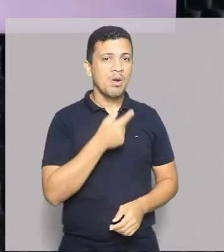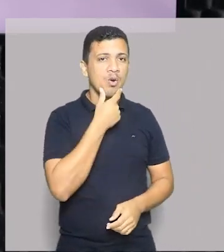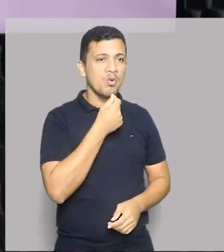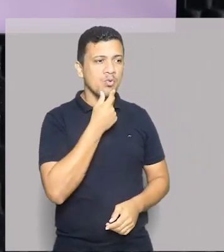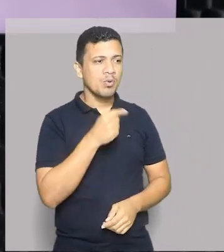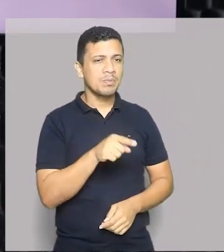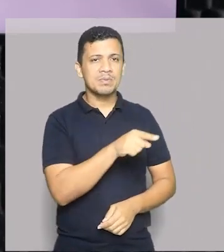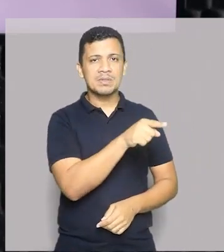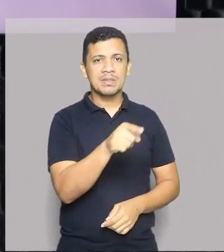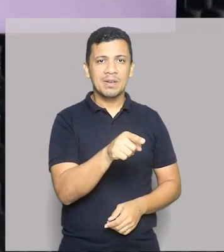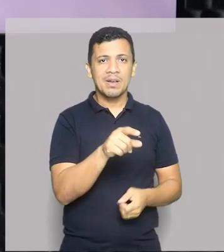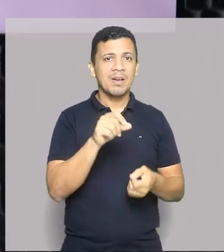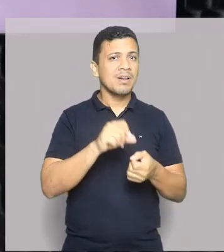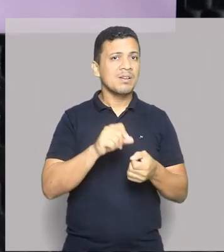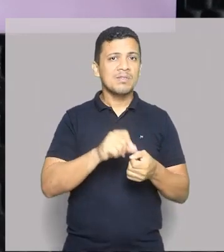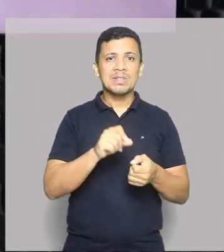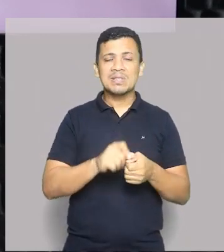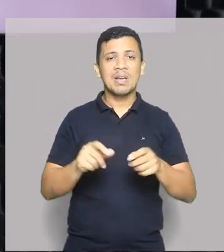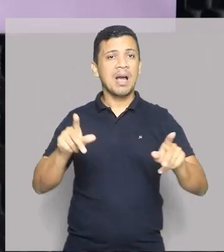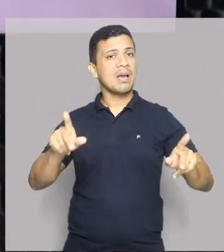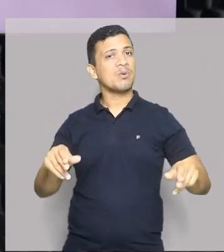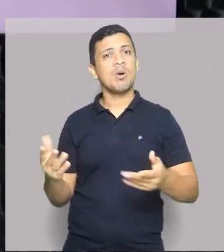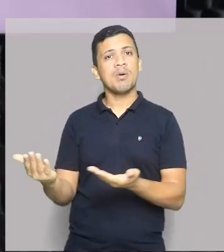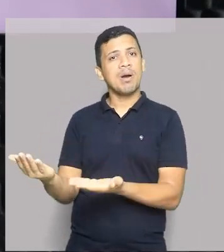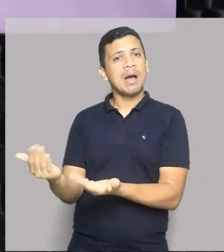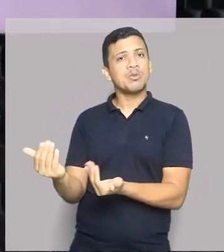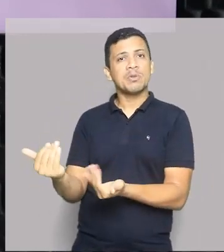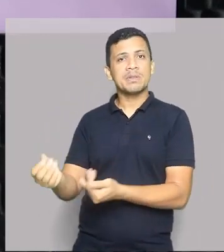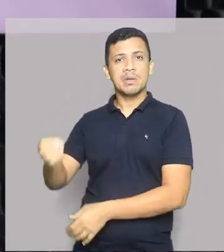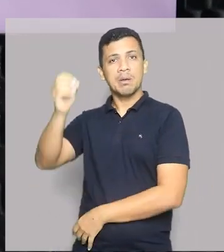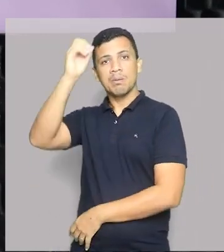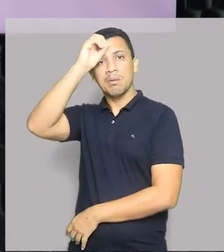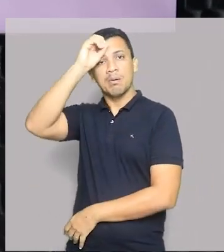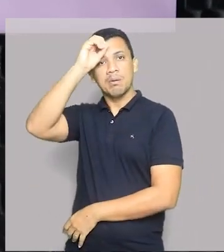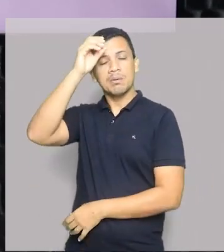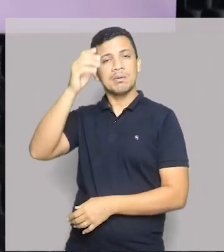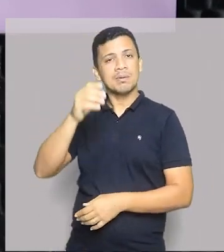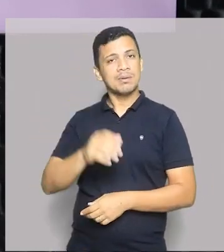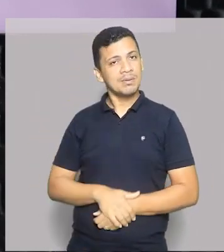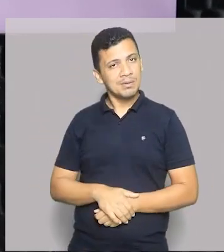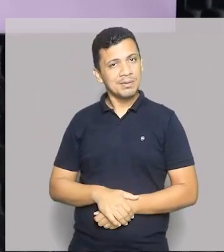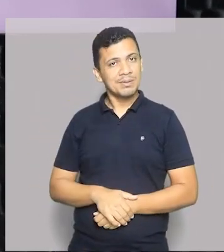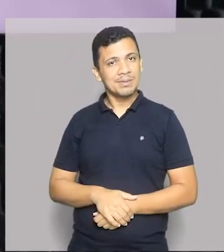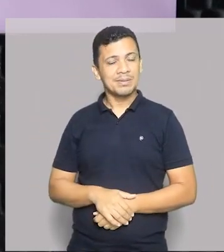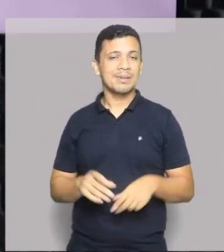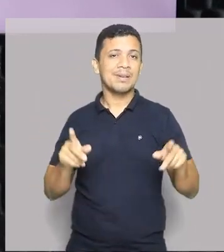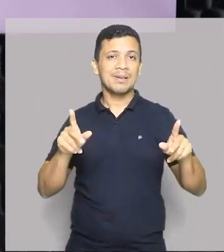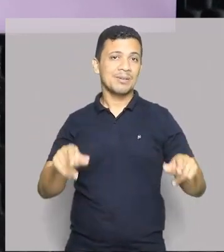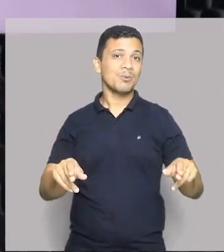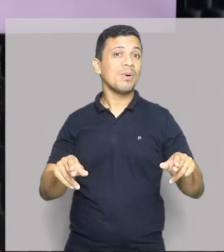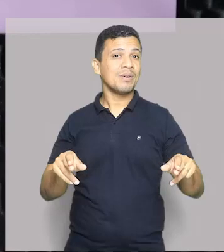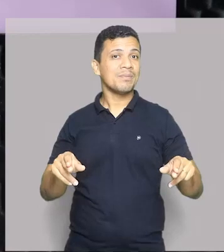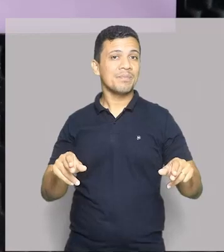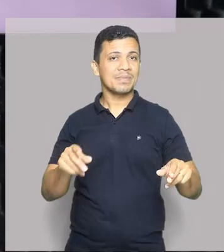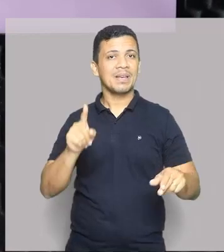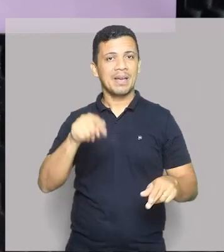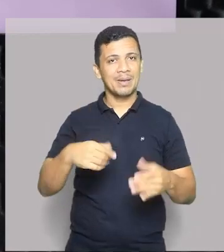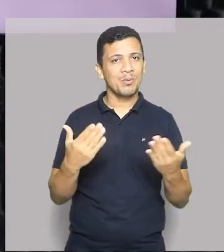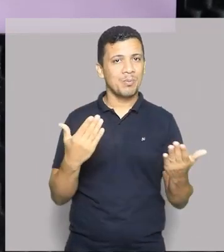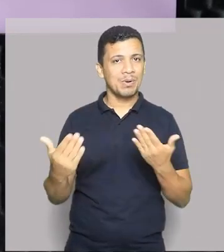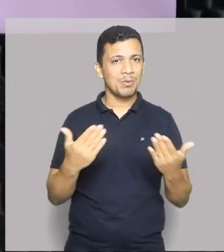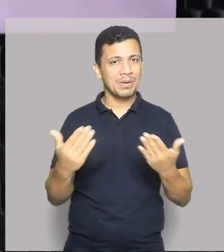adolescentes imaturos, o verbo está implícito. Eles agiam como adolescentes imaturos agem, certo? O verbo está